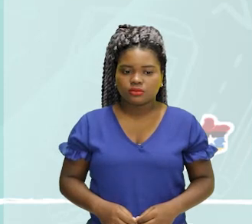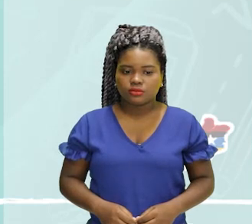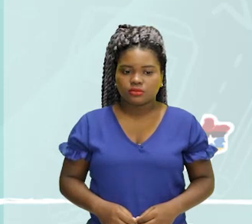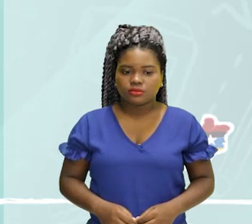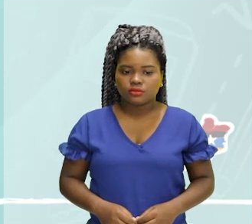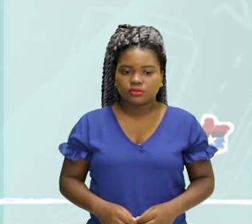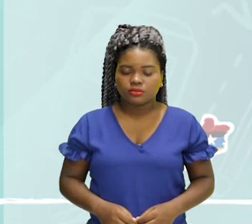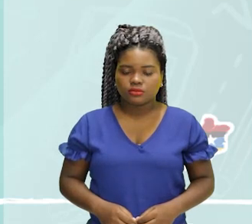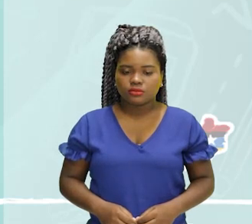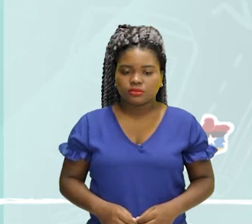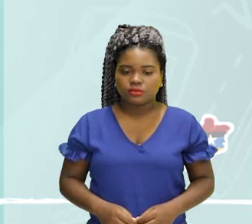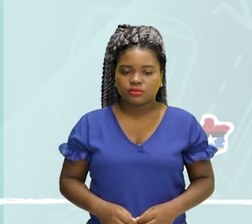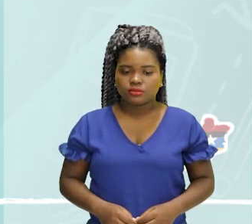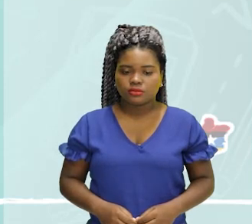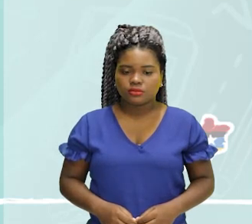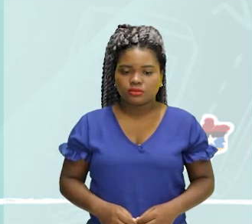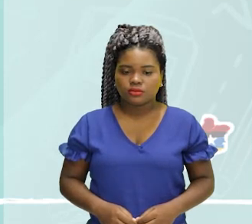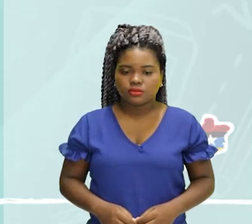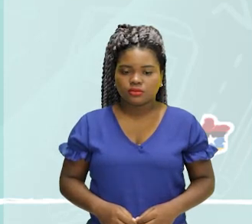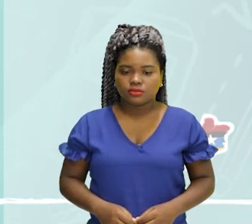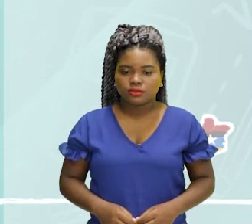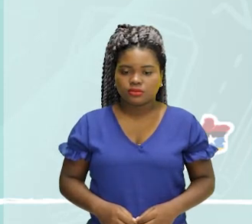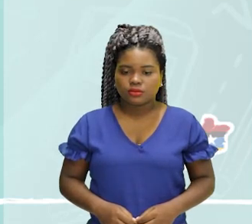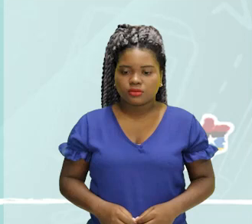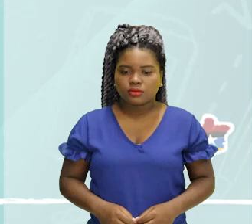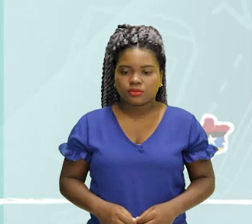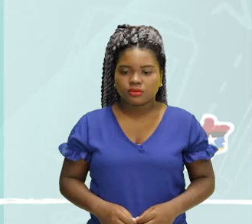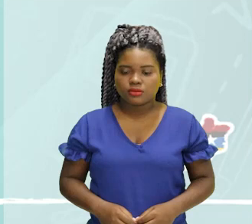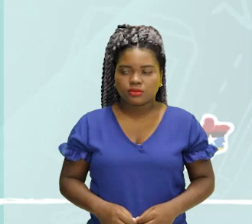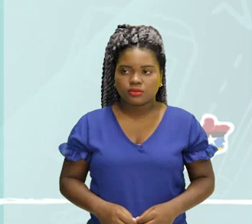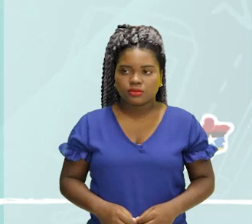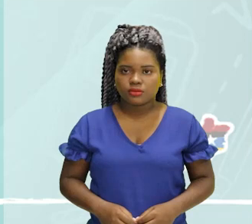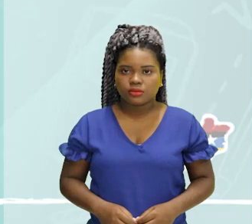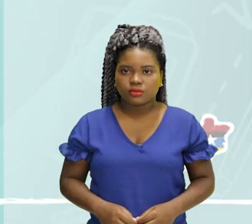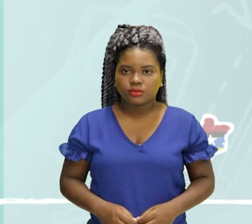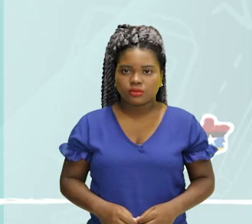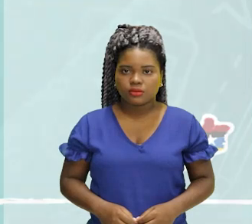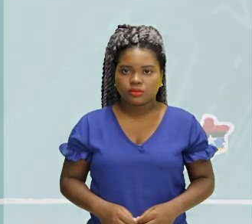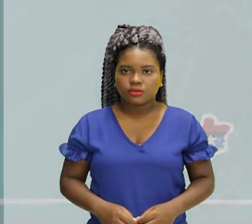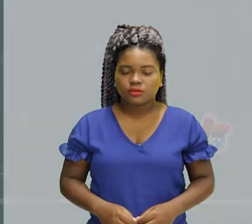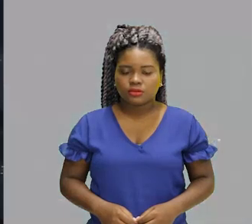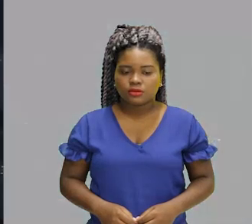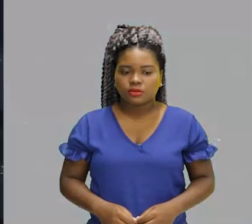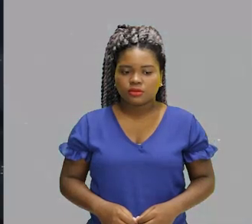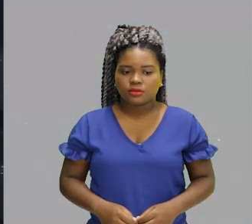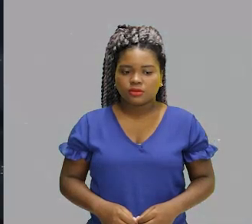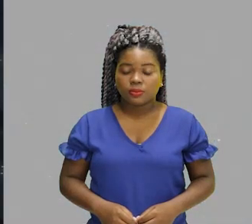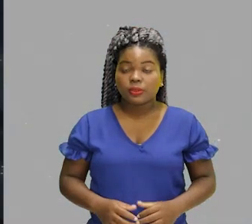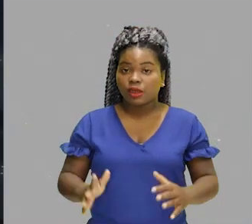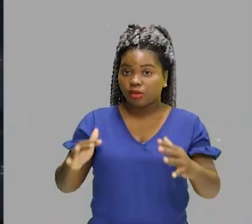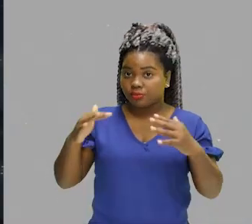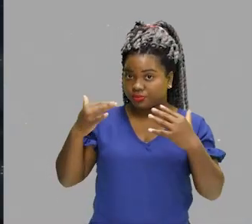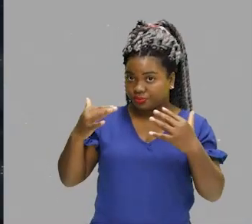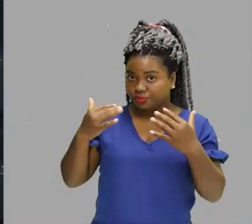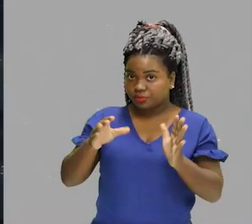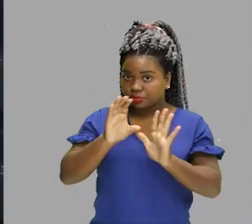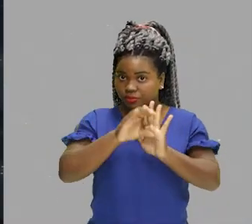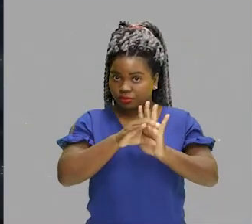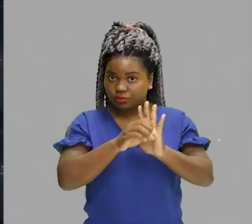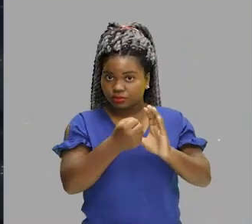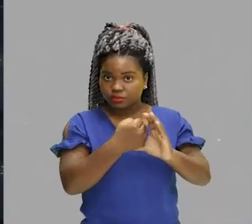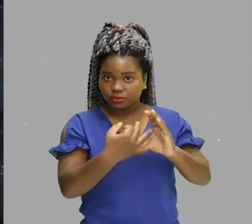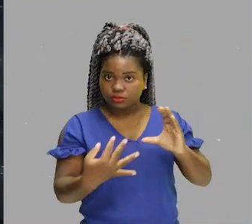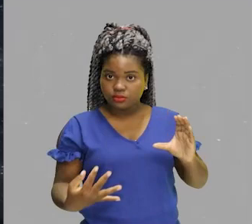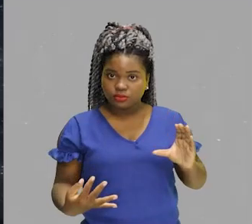Nelas não se usa nenhum conectivo entre os verbos auxiliar e principal. Olha, presta atenção nessa